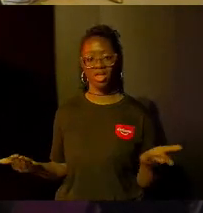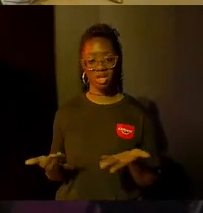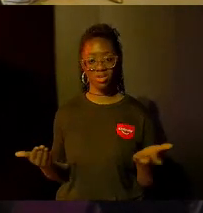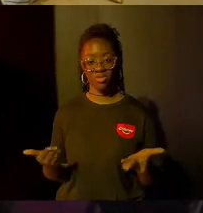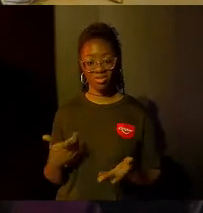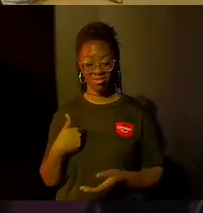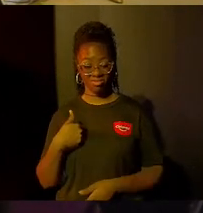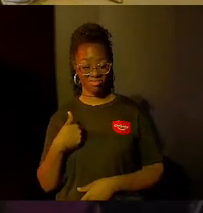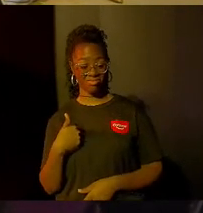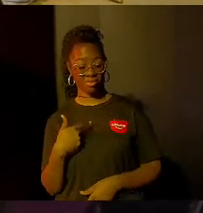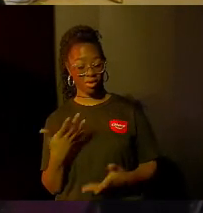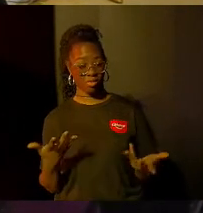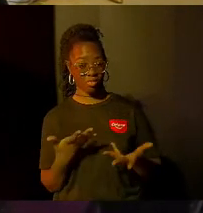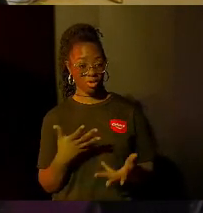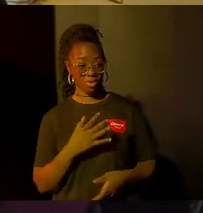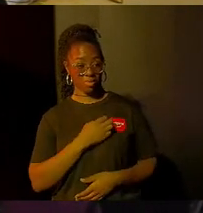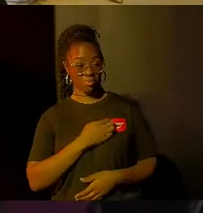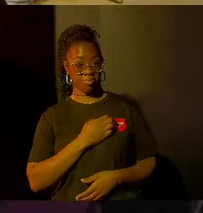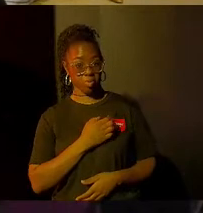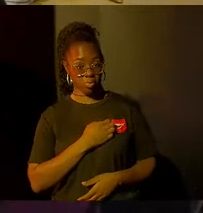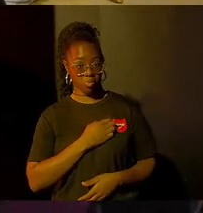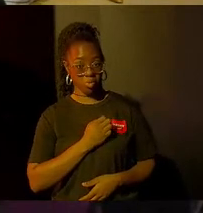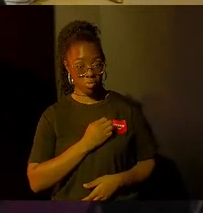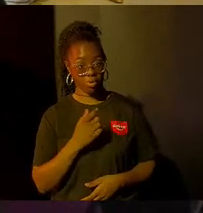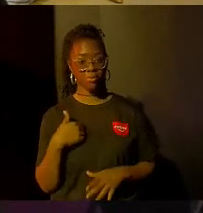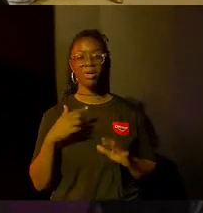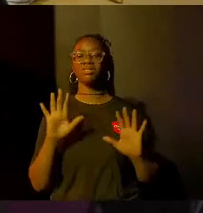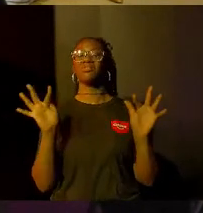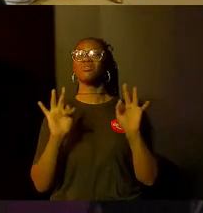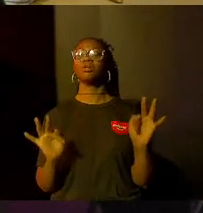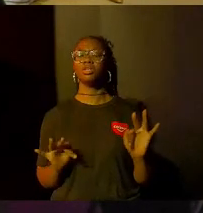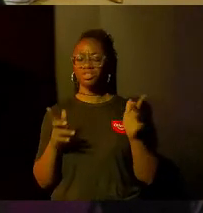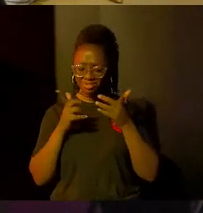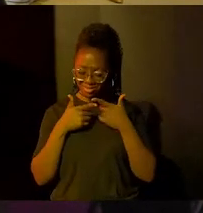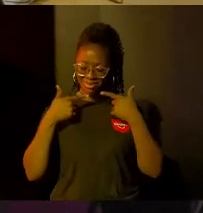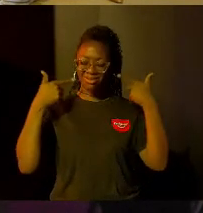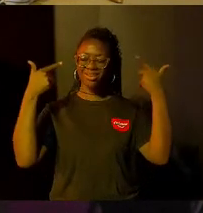infarto e eu estava sorrindo de felicidade